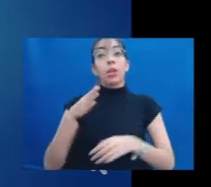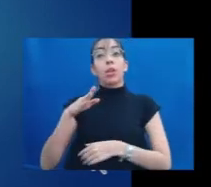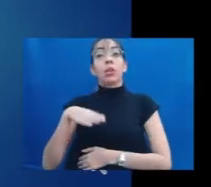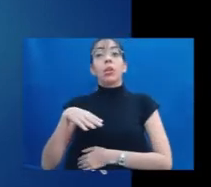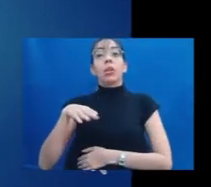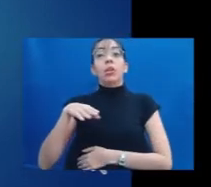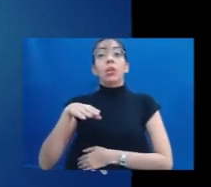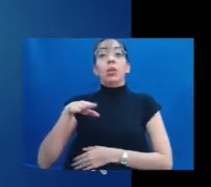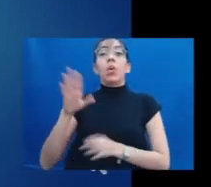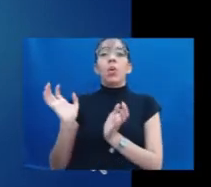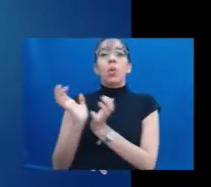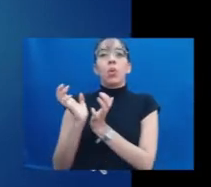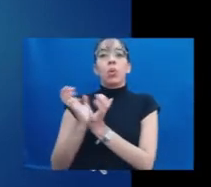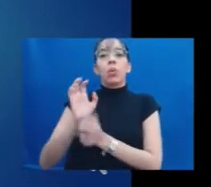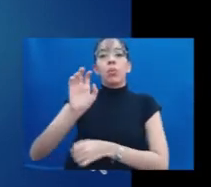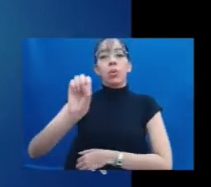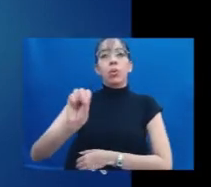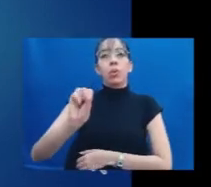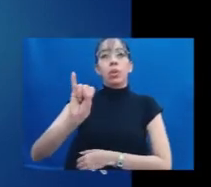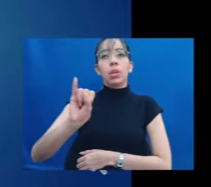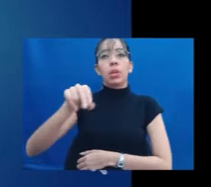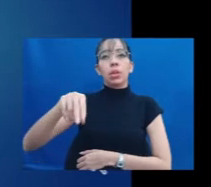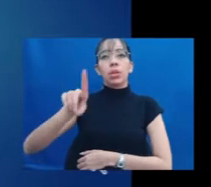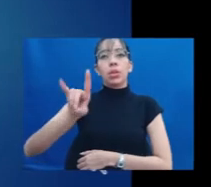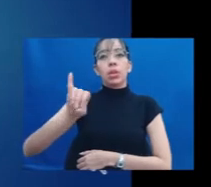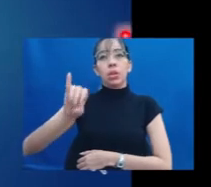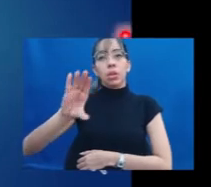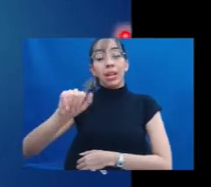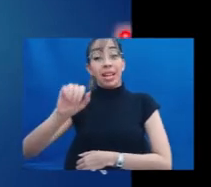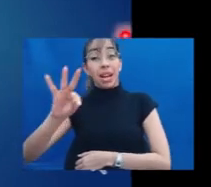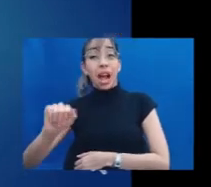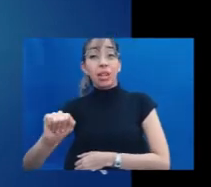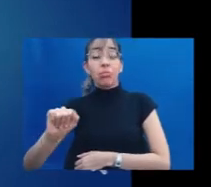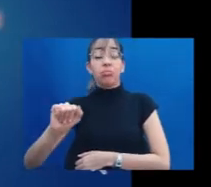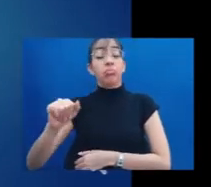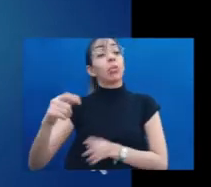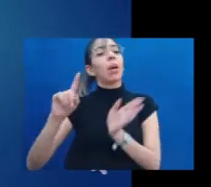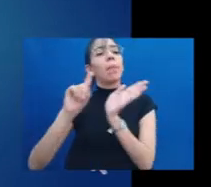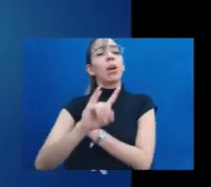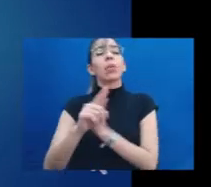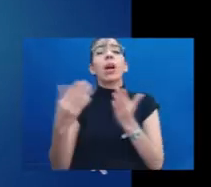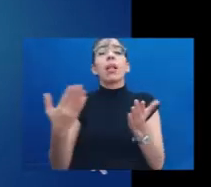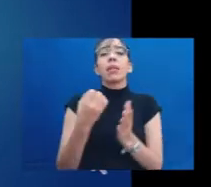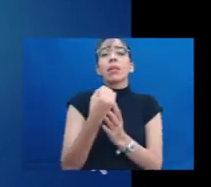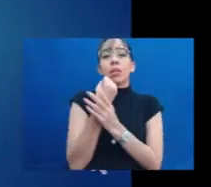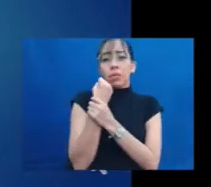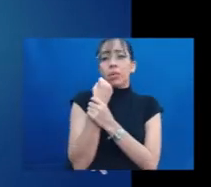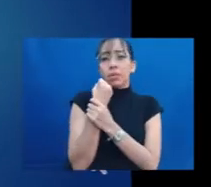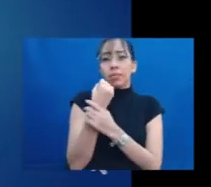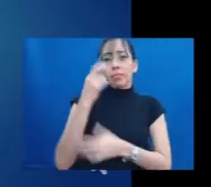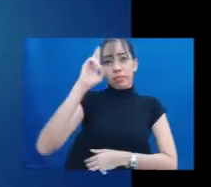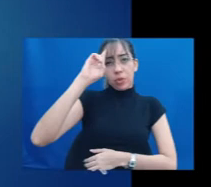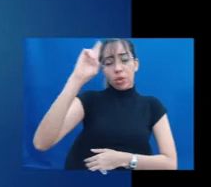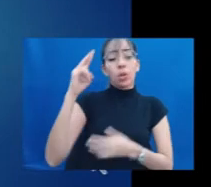e o sindicato ele solicitou formalmente à Universidade Federal Fluminense a explicação sobre a segurança aí desse laboratório